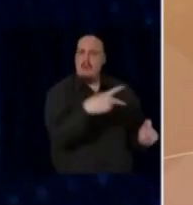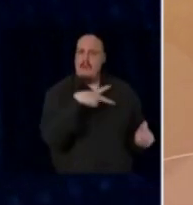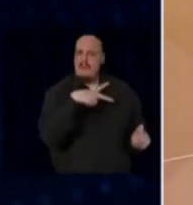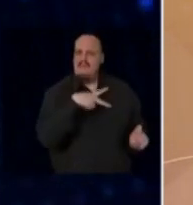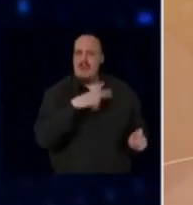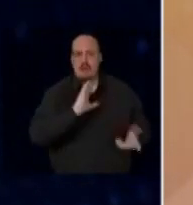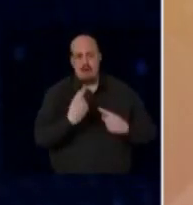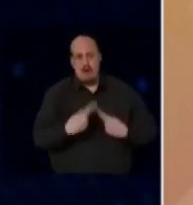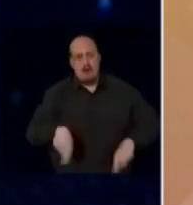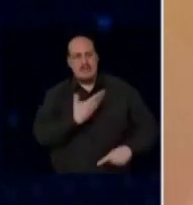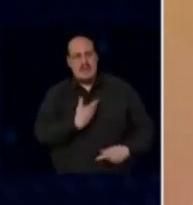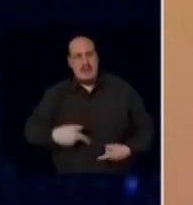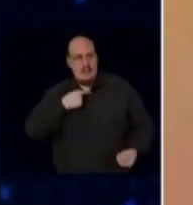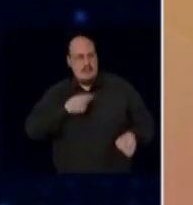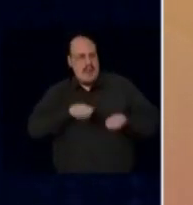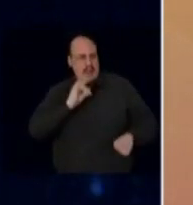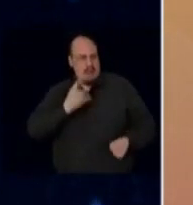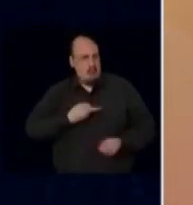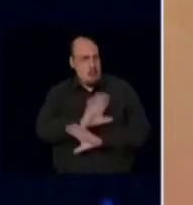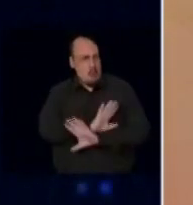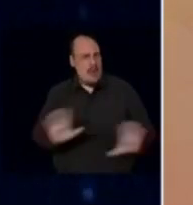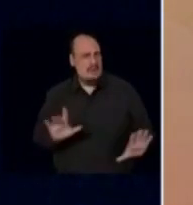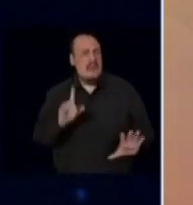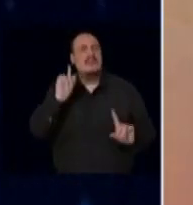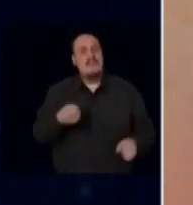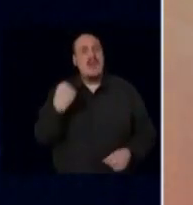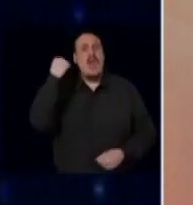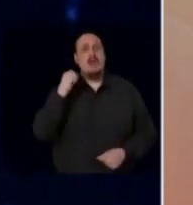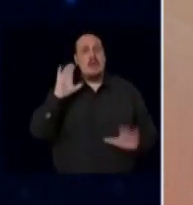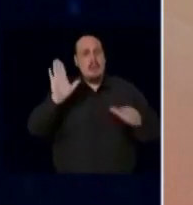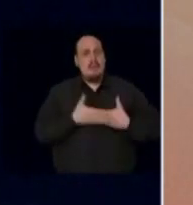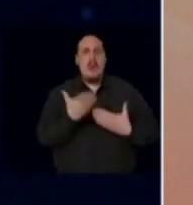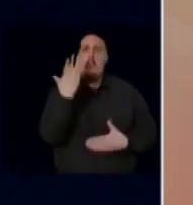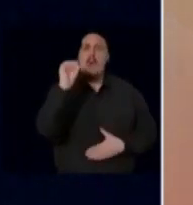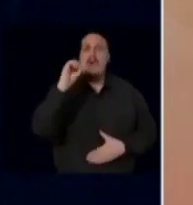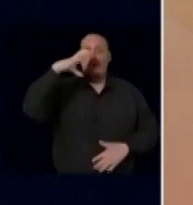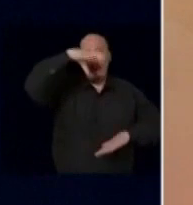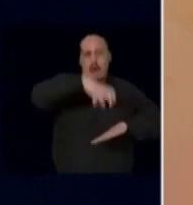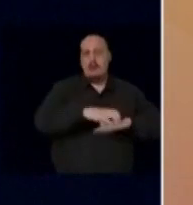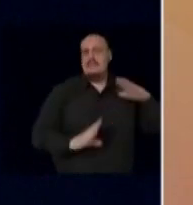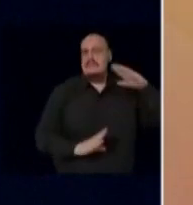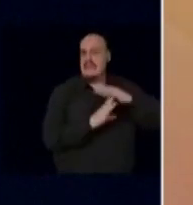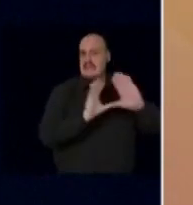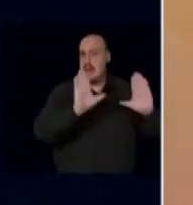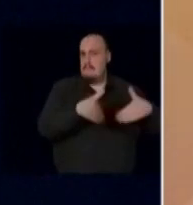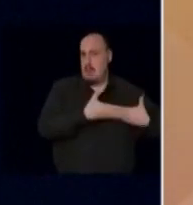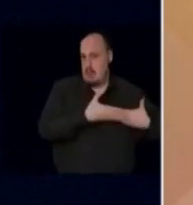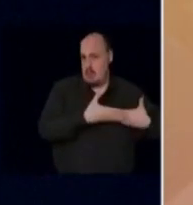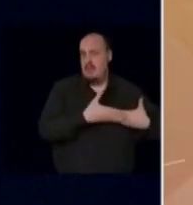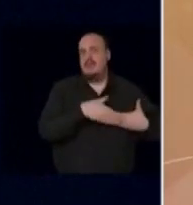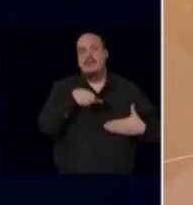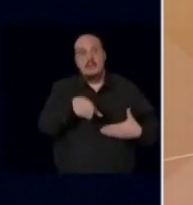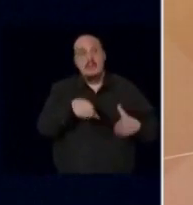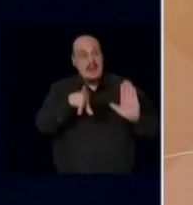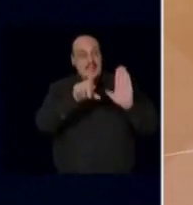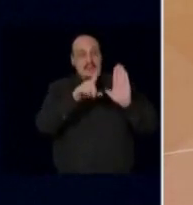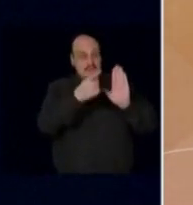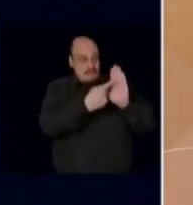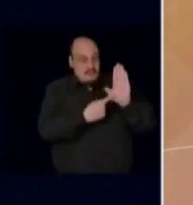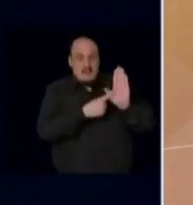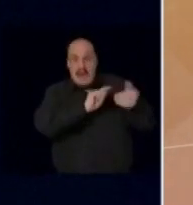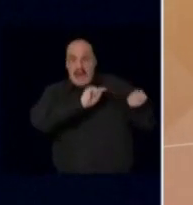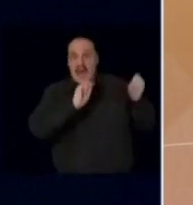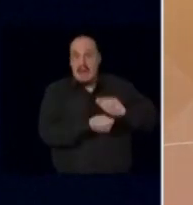como ele classifica os partidos tradicionais, os políticos profissionais da Argentina. E, novamente, esse discurso tem feito